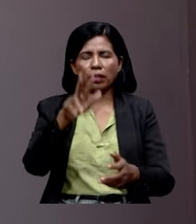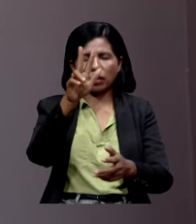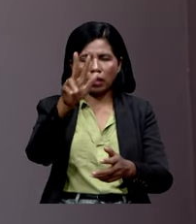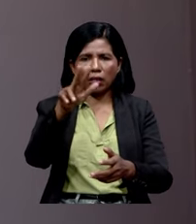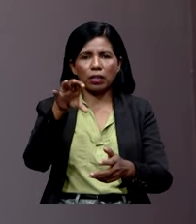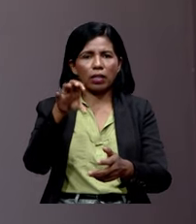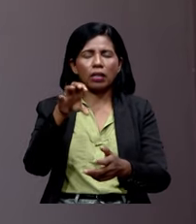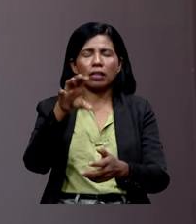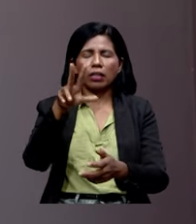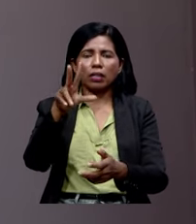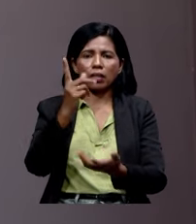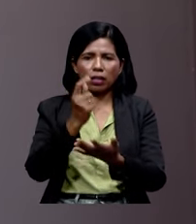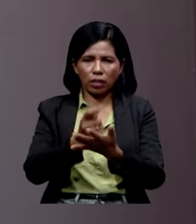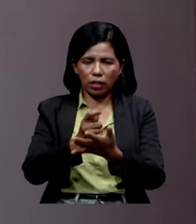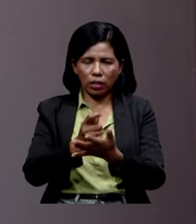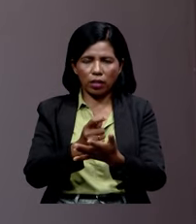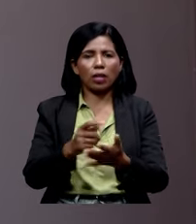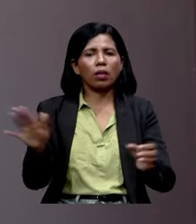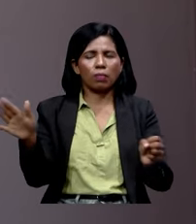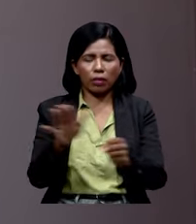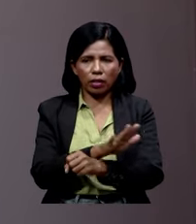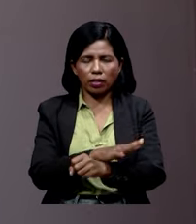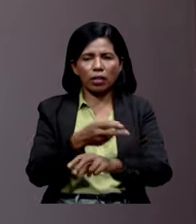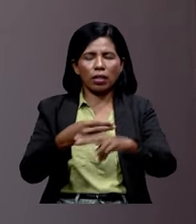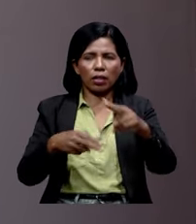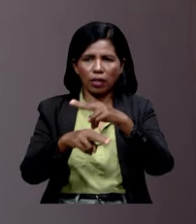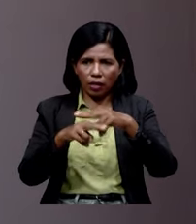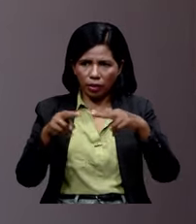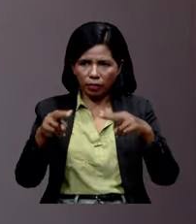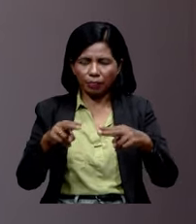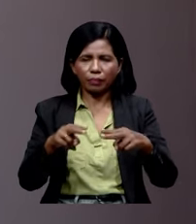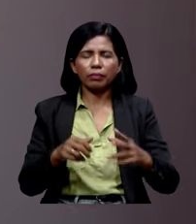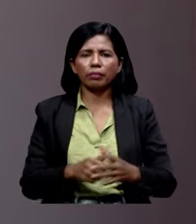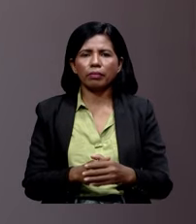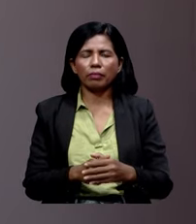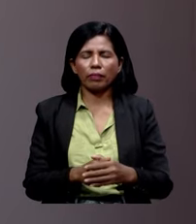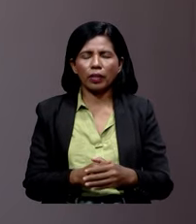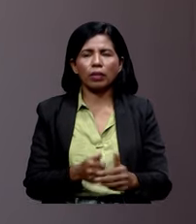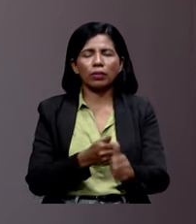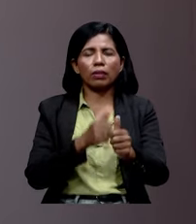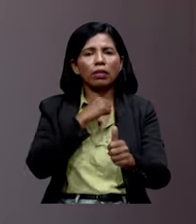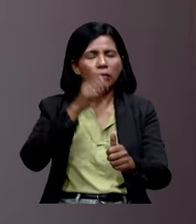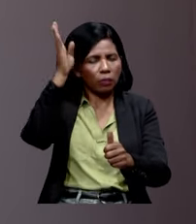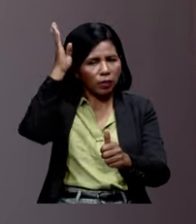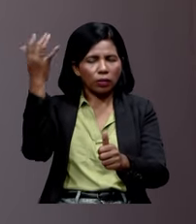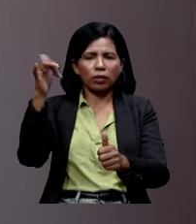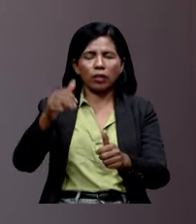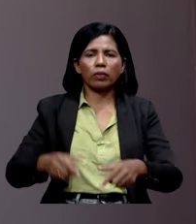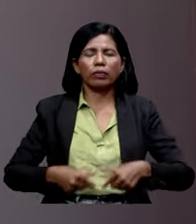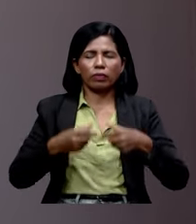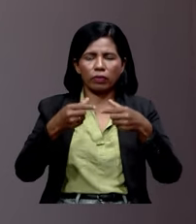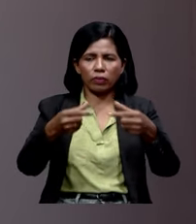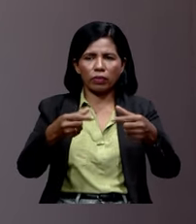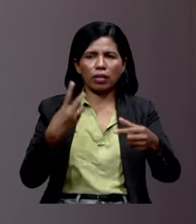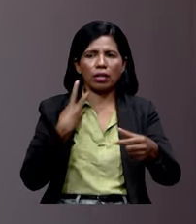e comissão de dia Lima, então tu ir a bispusira neve for orientação